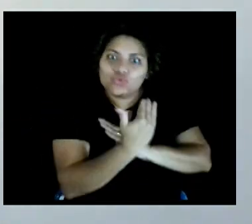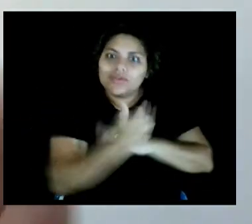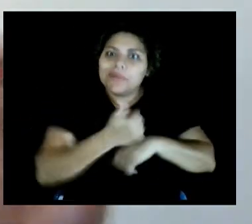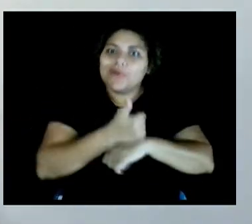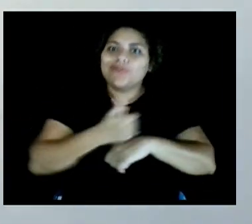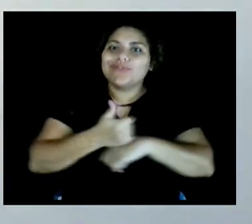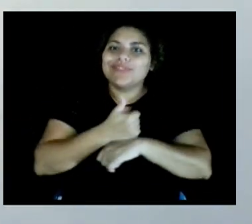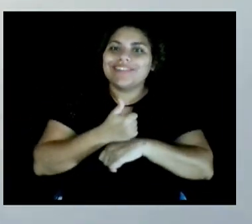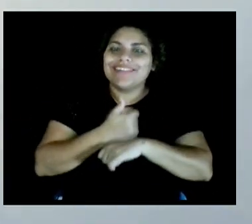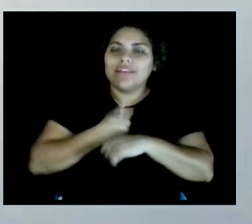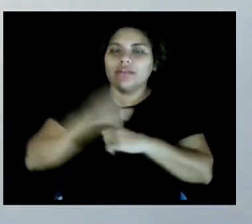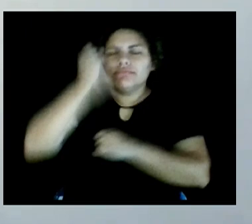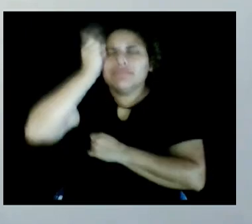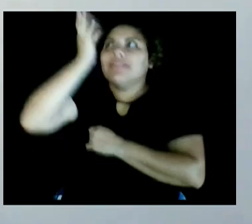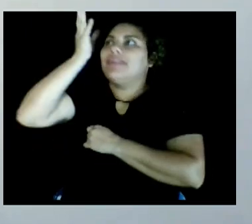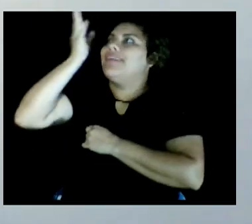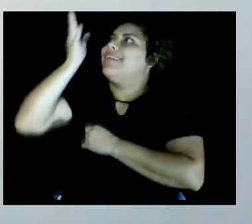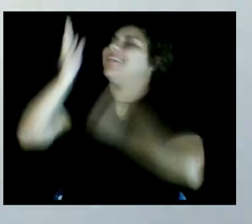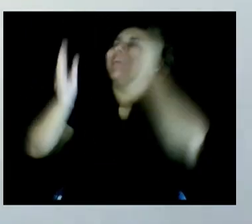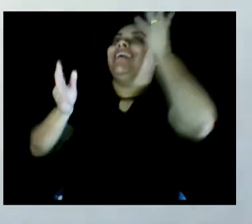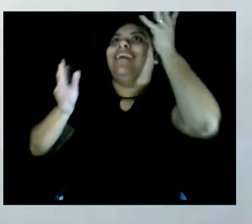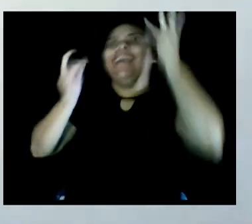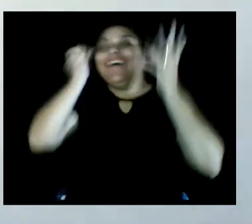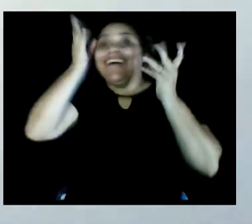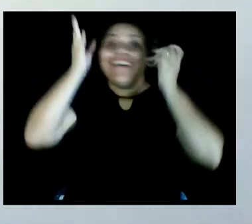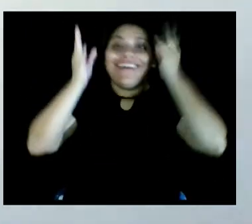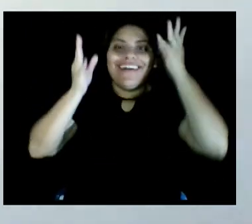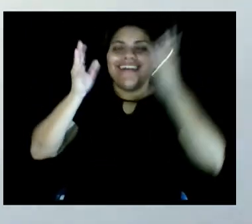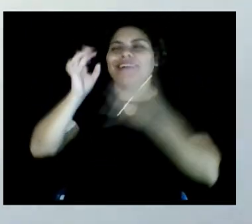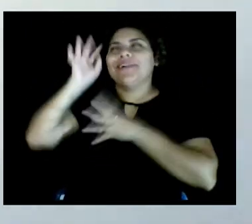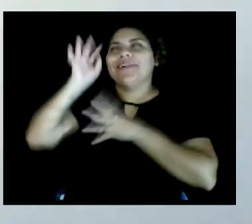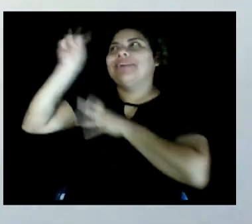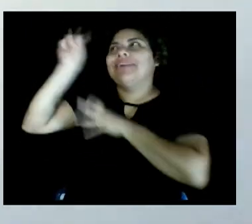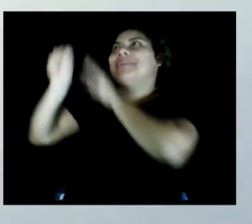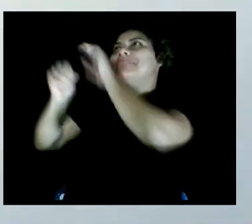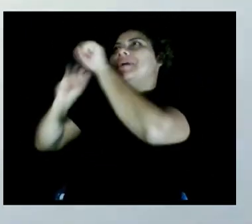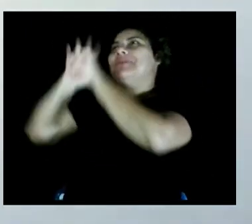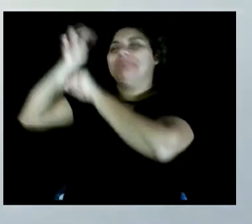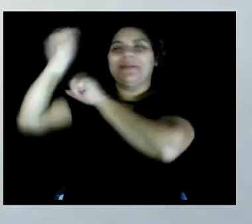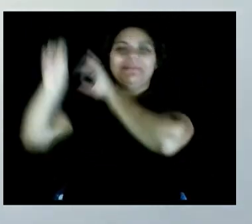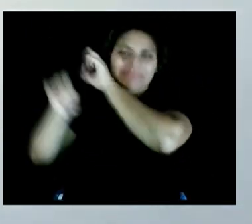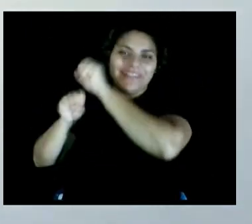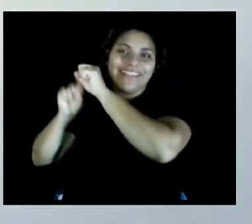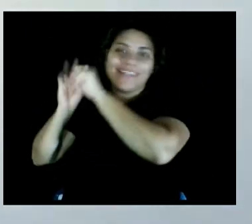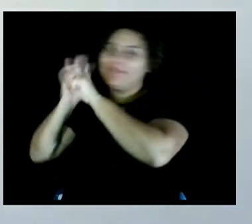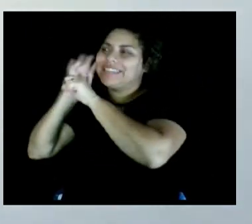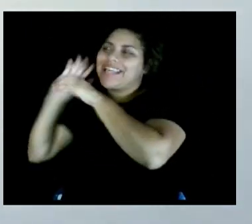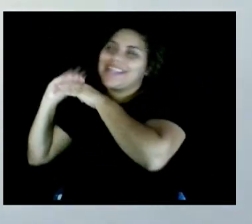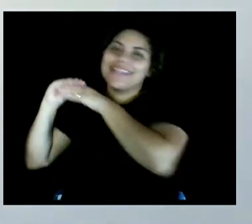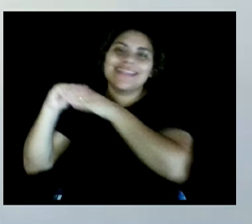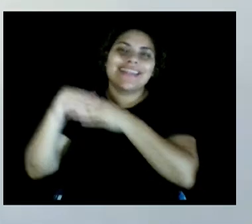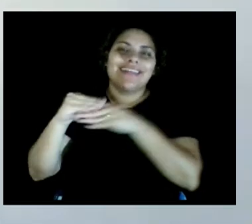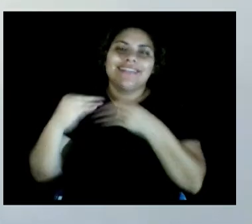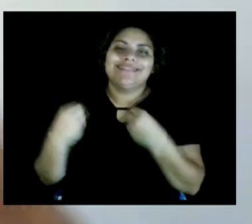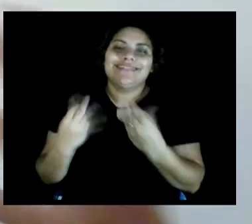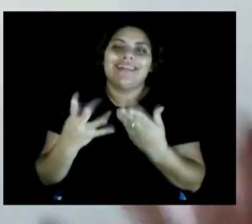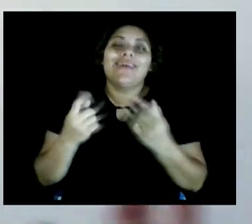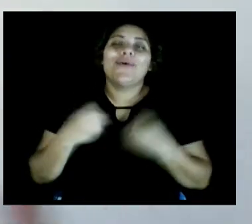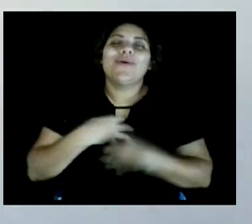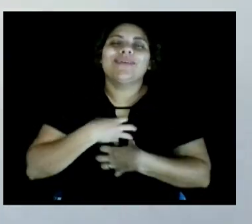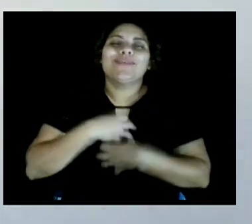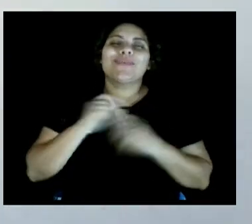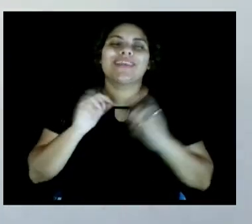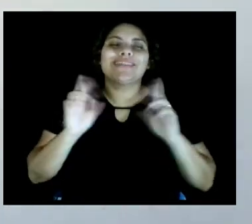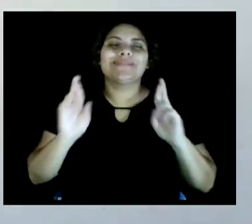momentos desse passado. Então, Muito ela bem. traz ali até uma esperança mesmo, né, de que aquele